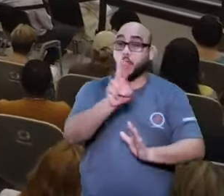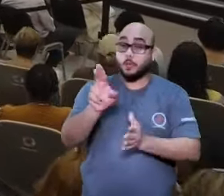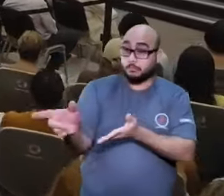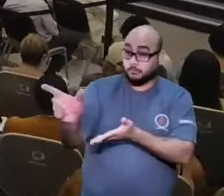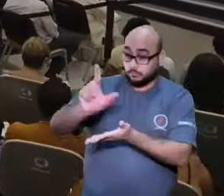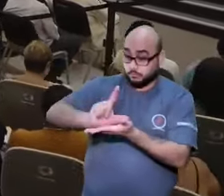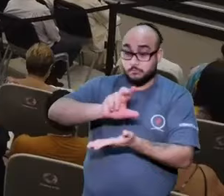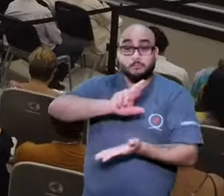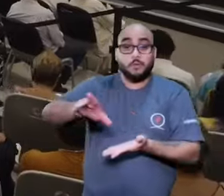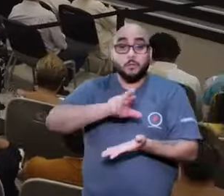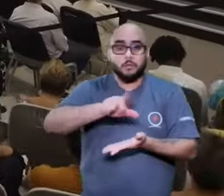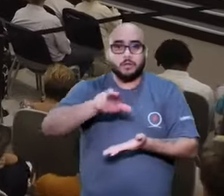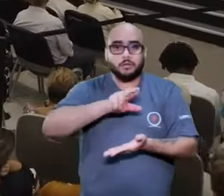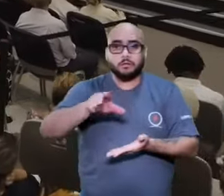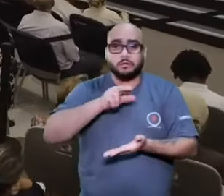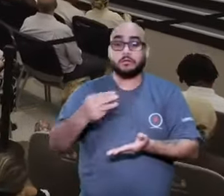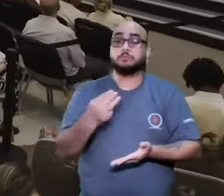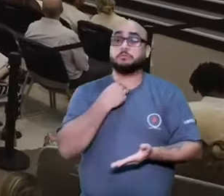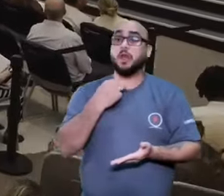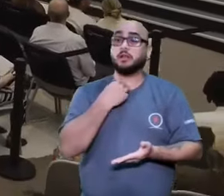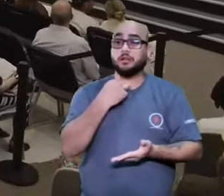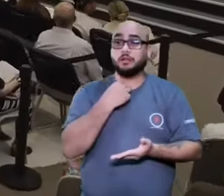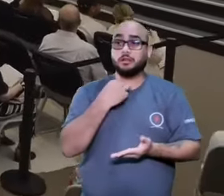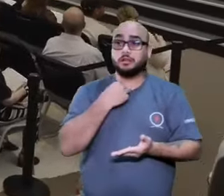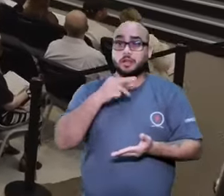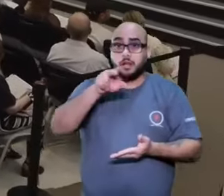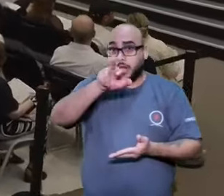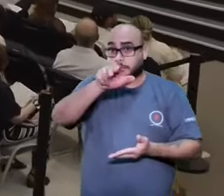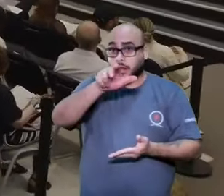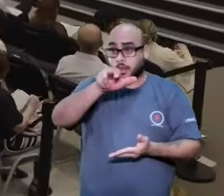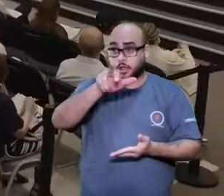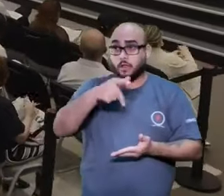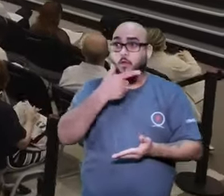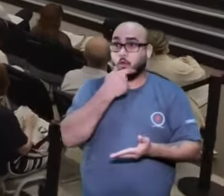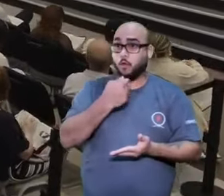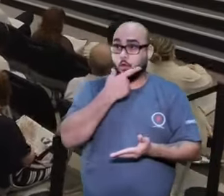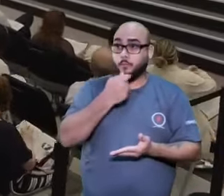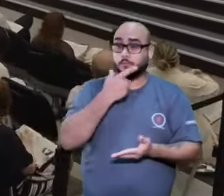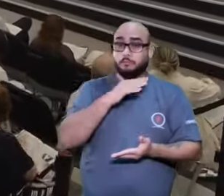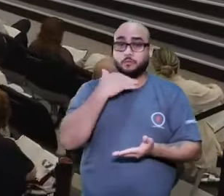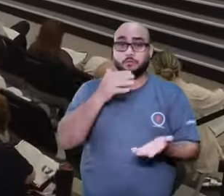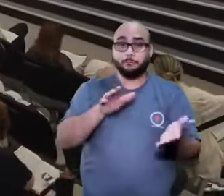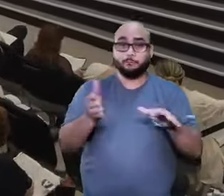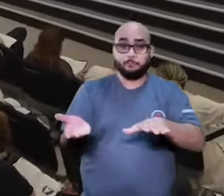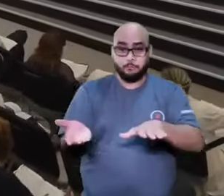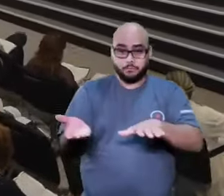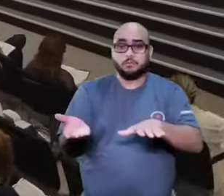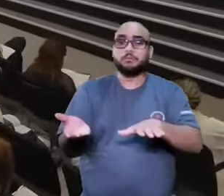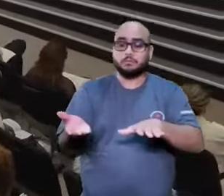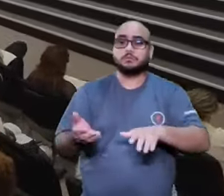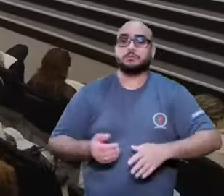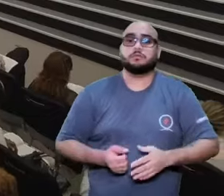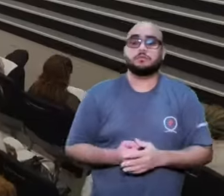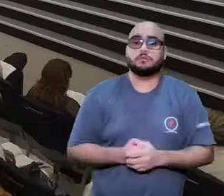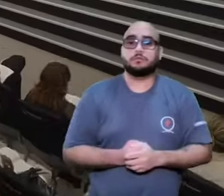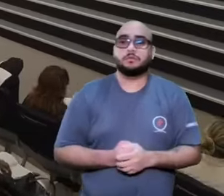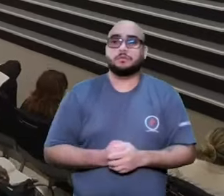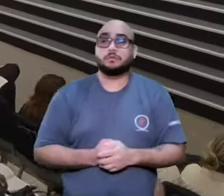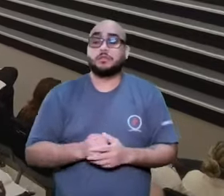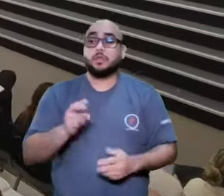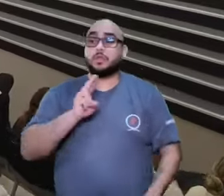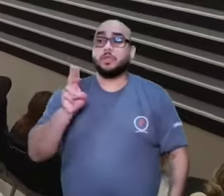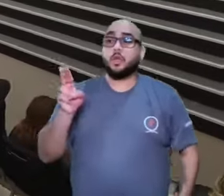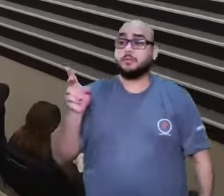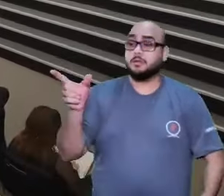diz Marta vírgula irmã do defunto já não tem mais a identidade